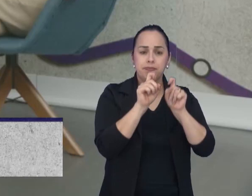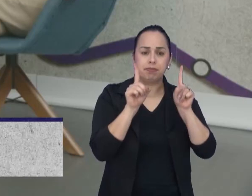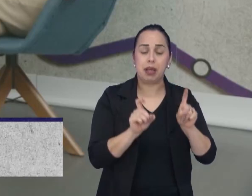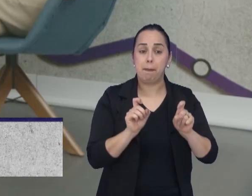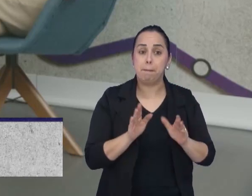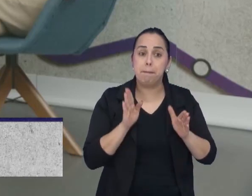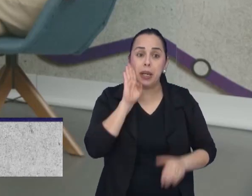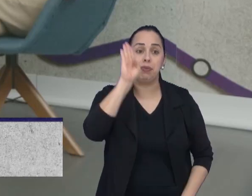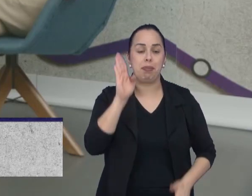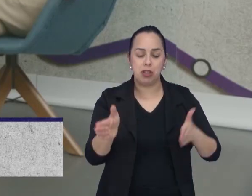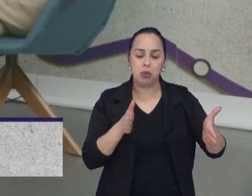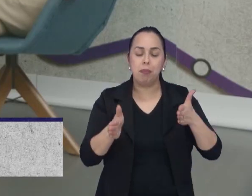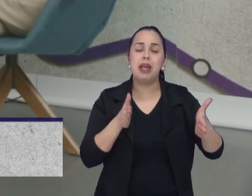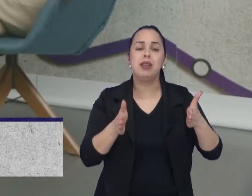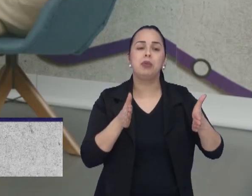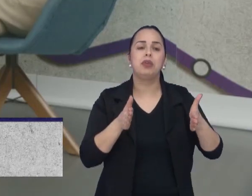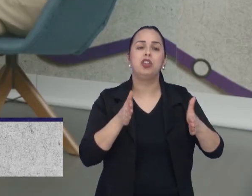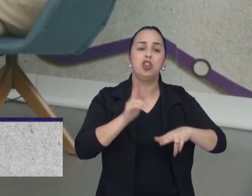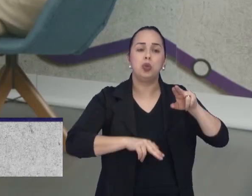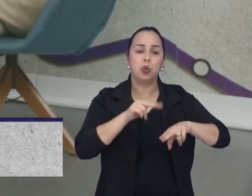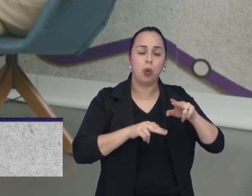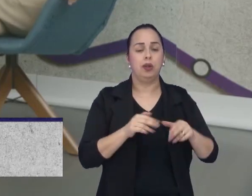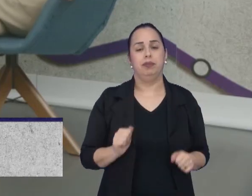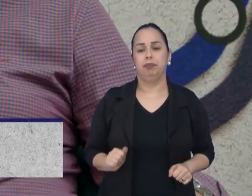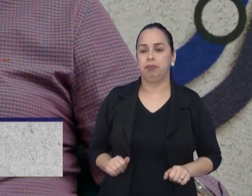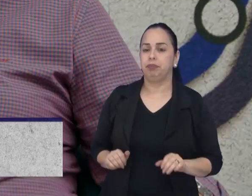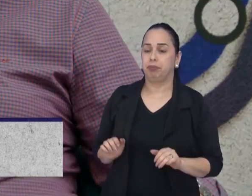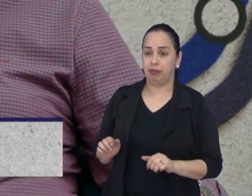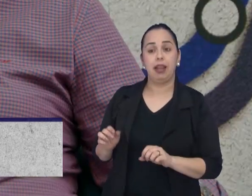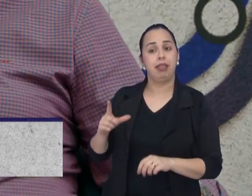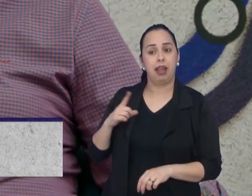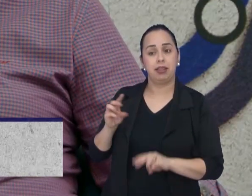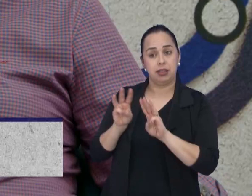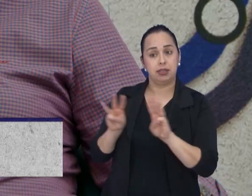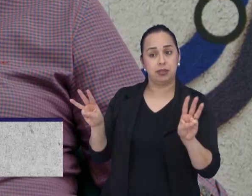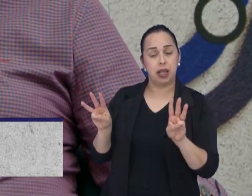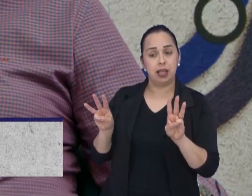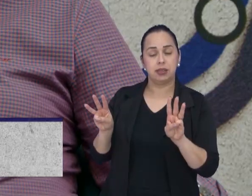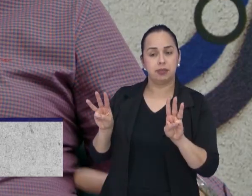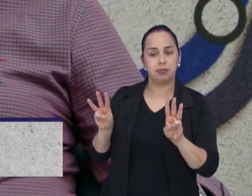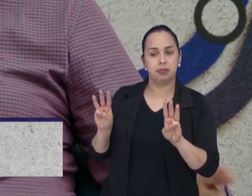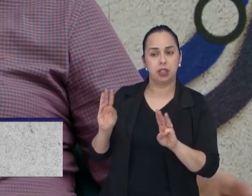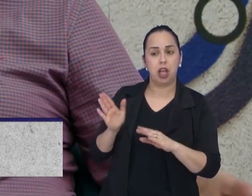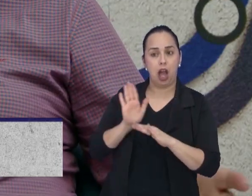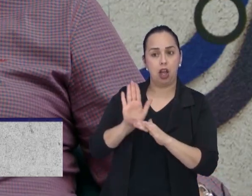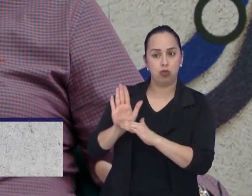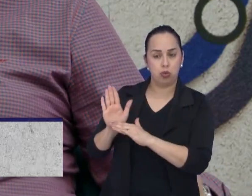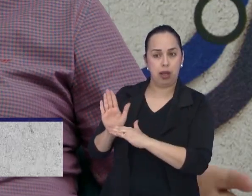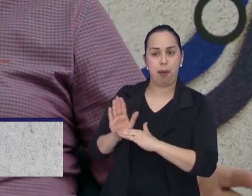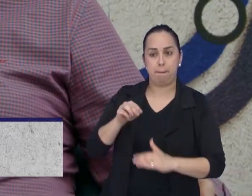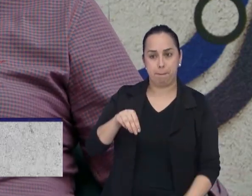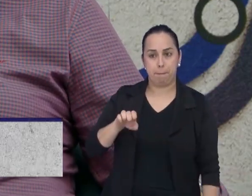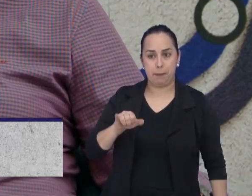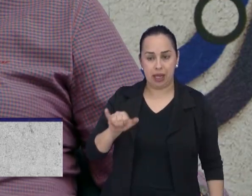época que é um período sazonal, né? Também. Perfeito. Bom, existem sites que ajudam o pequeno empreendedor, por exemplo,